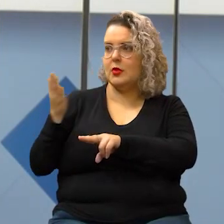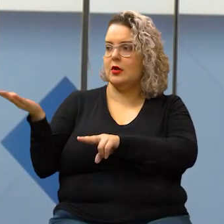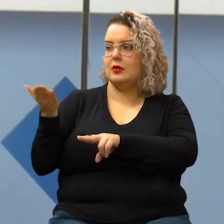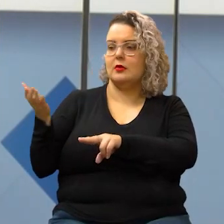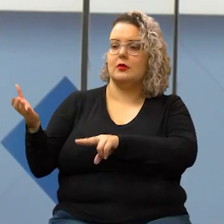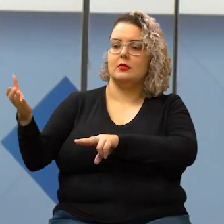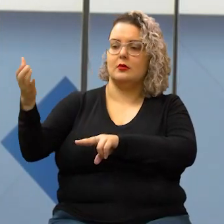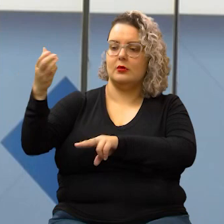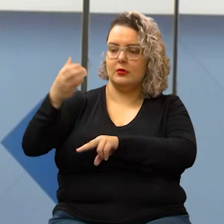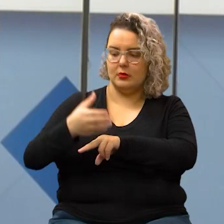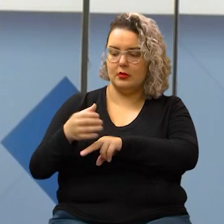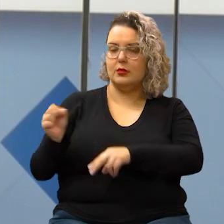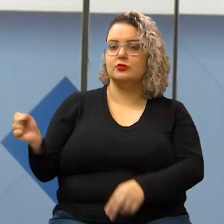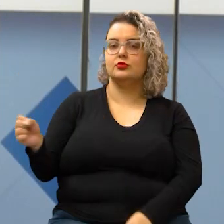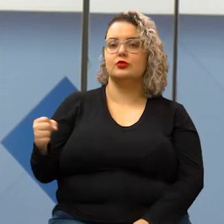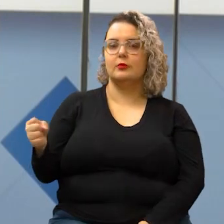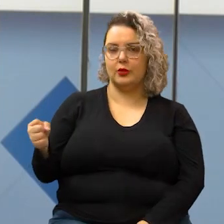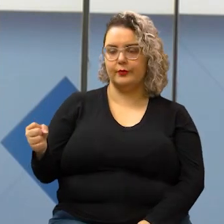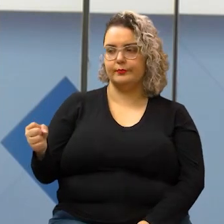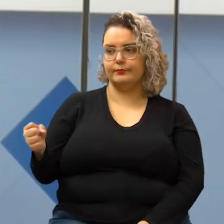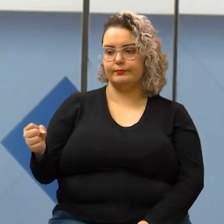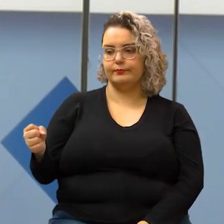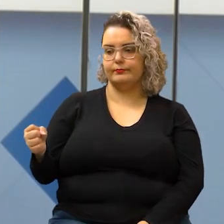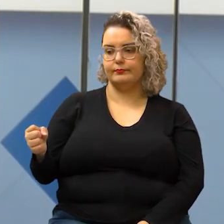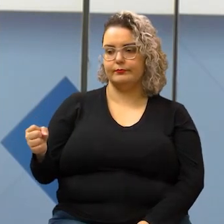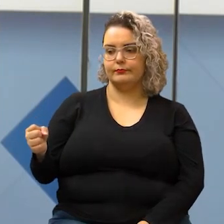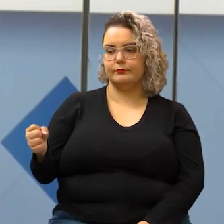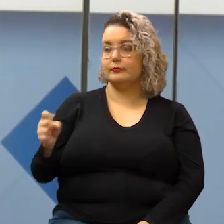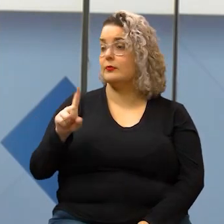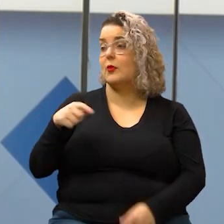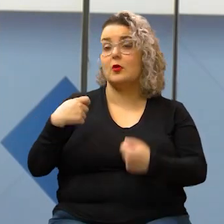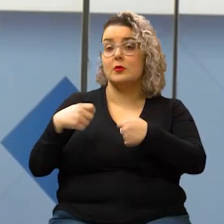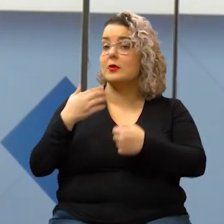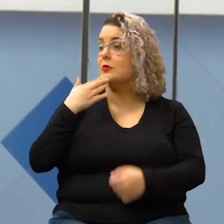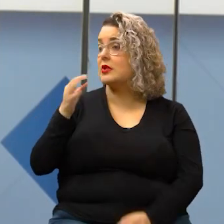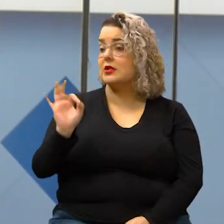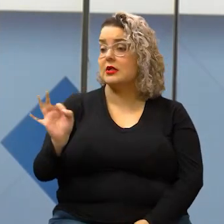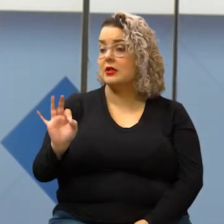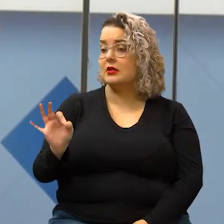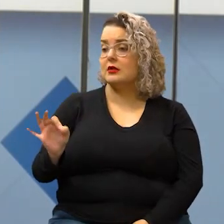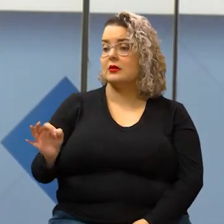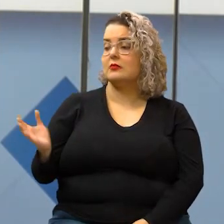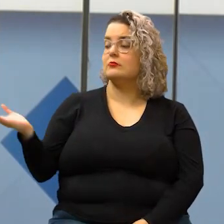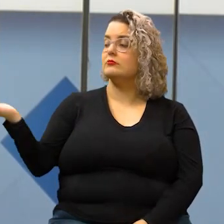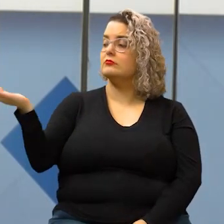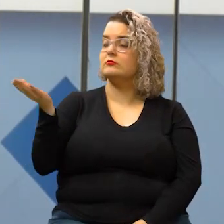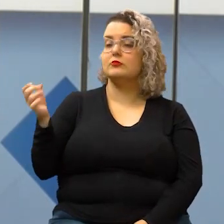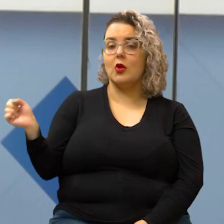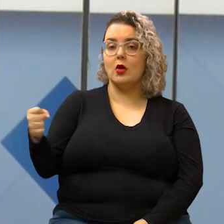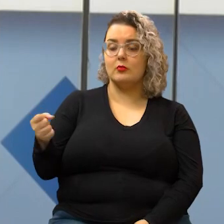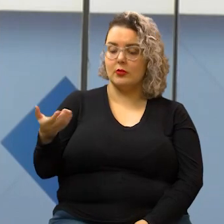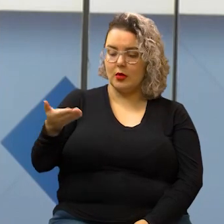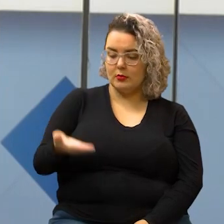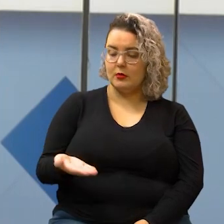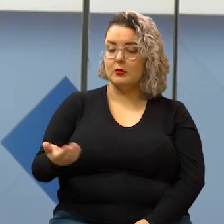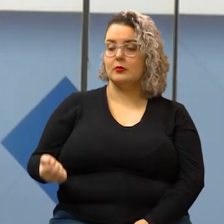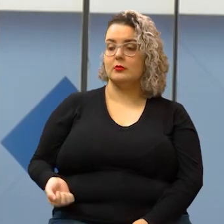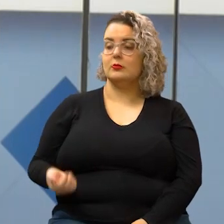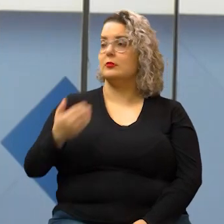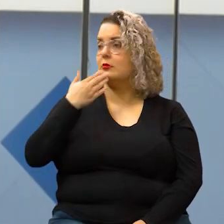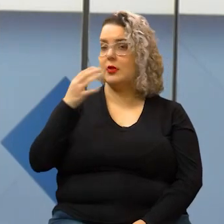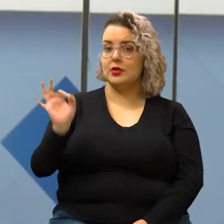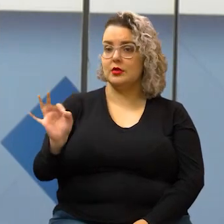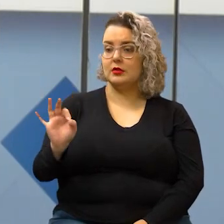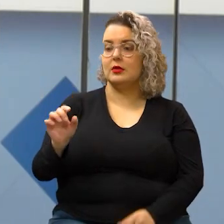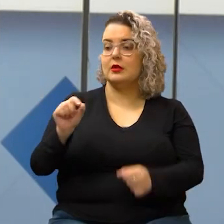já coloca um copo de chopp. Você não precisa pedir nada, ele já chega com a bandeja e coloca, sem você pedir. E